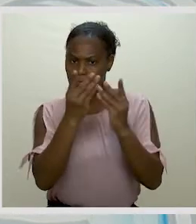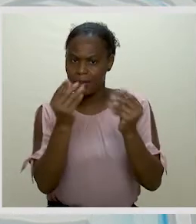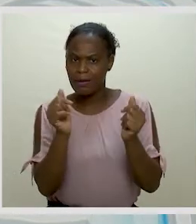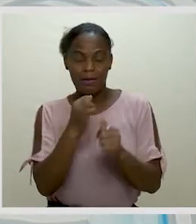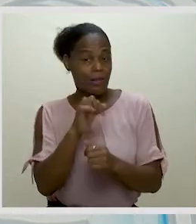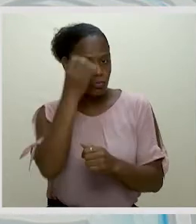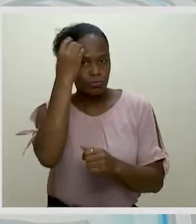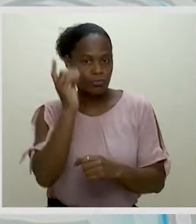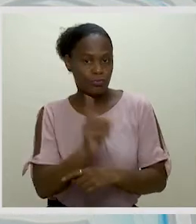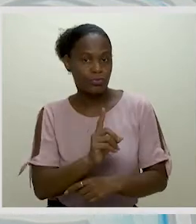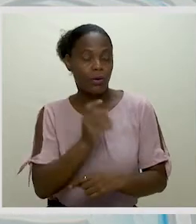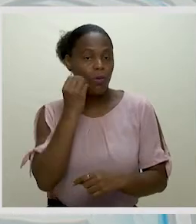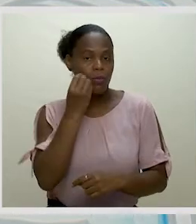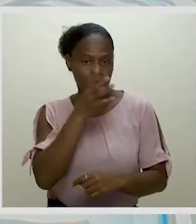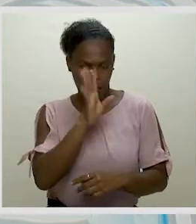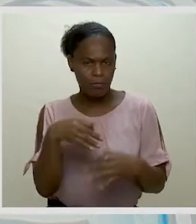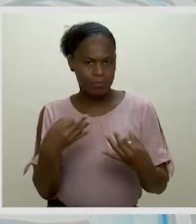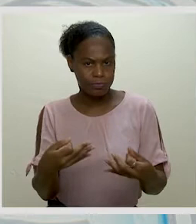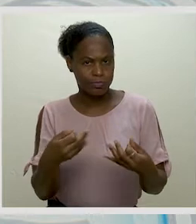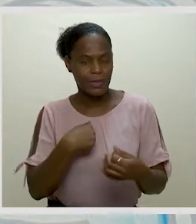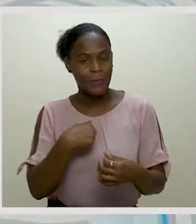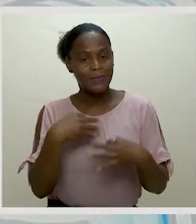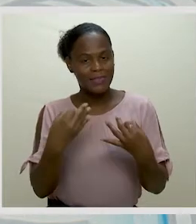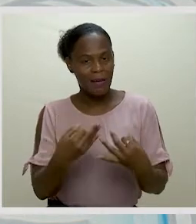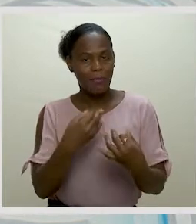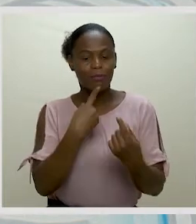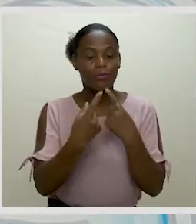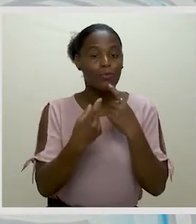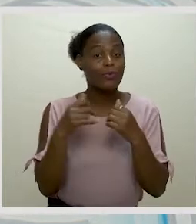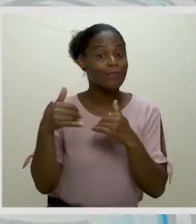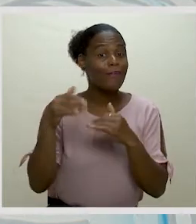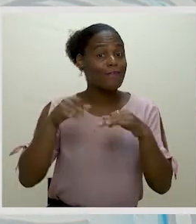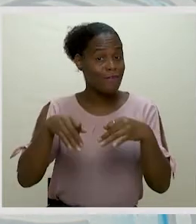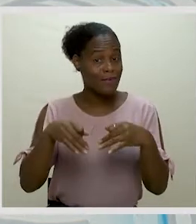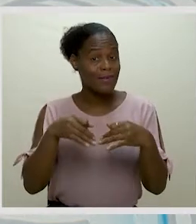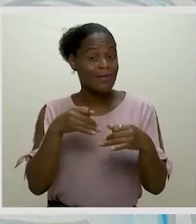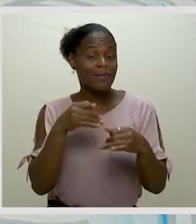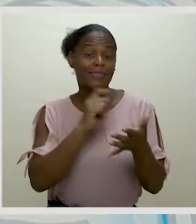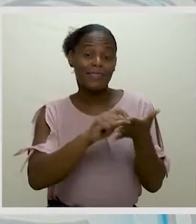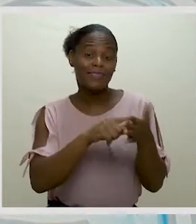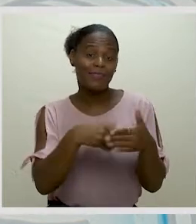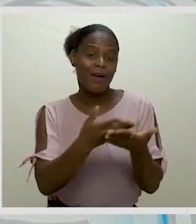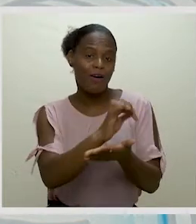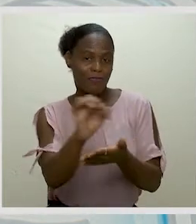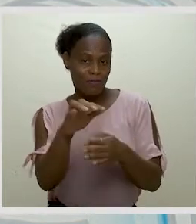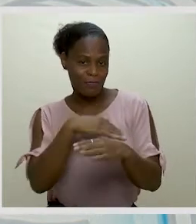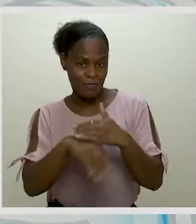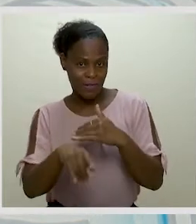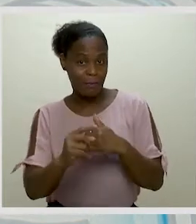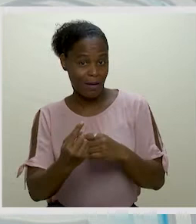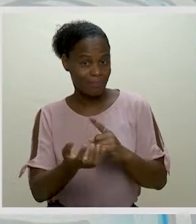matéria. Não se esqueçam de que, como é habitual, eu sempre coloco uma questão no fim. Deixo sempre um exercício para vocês